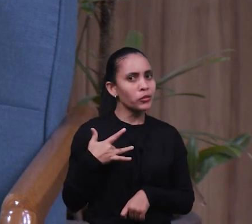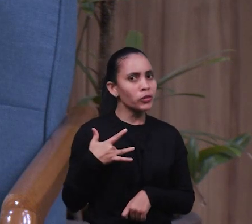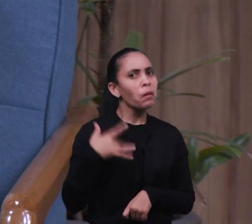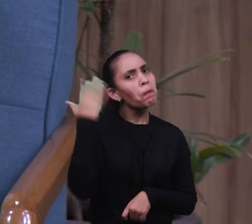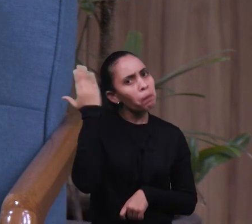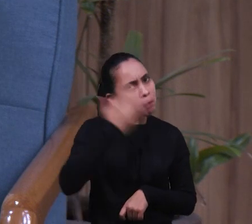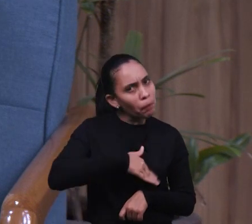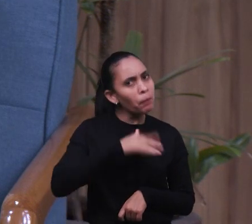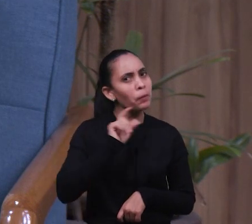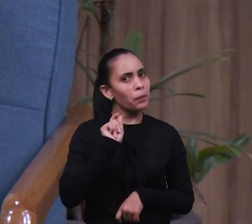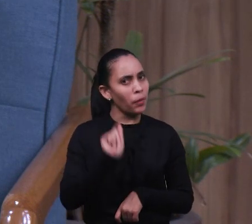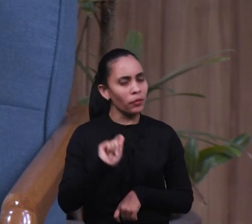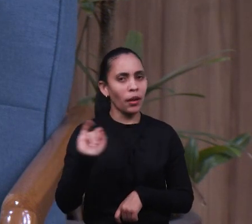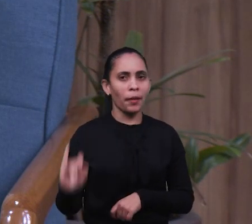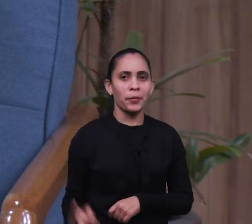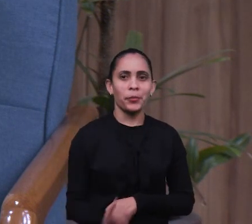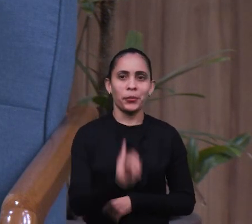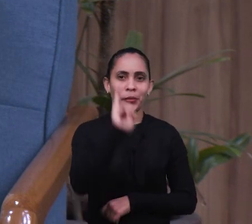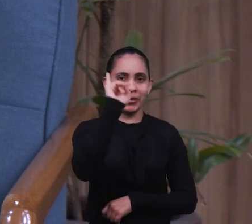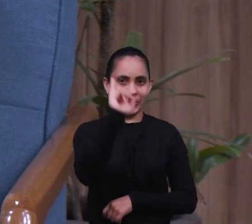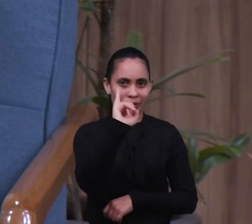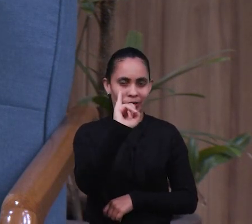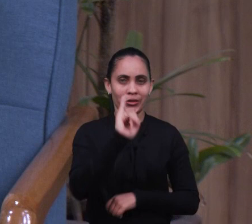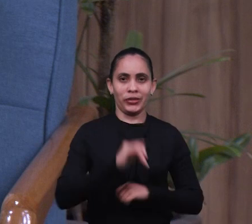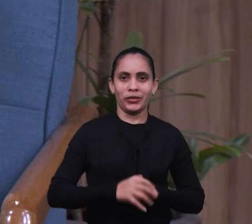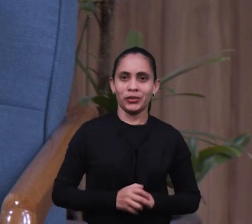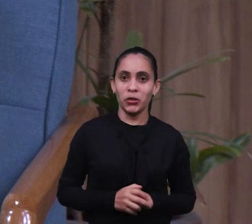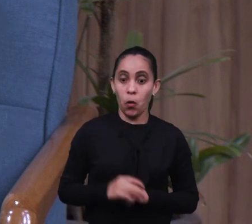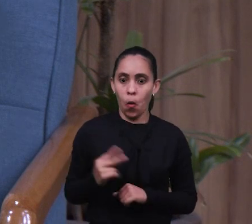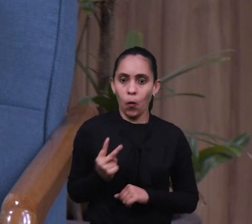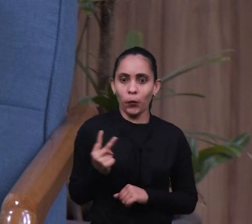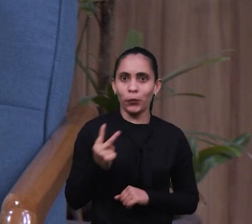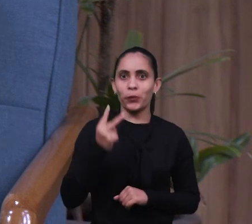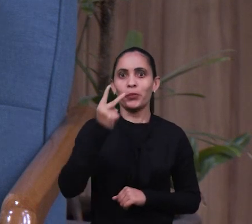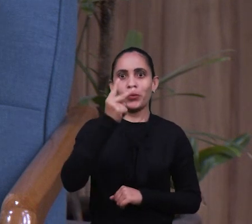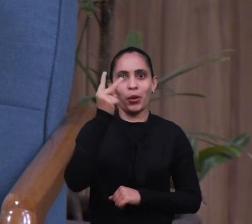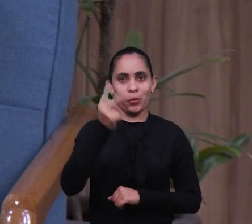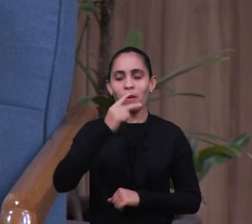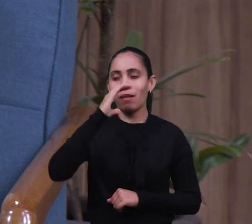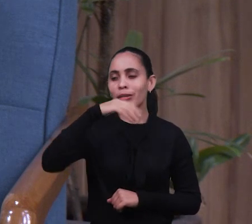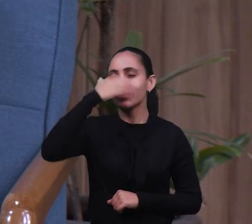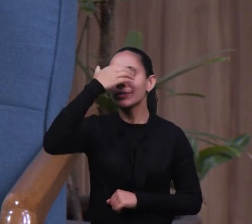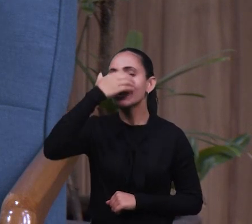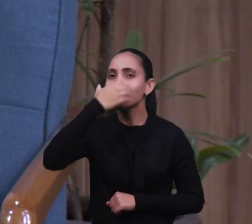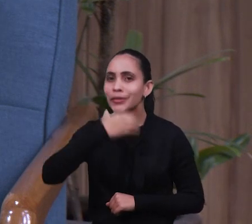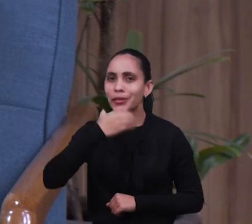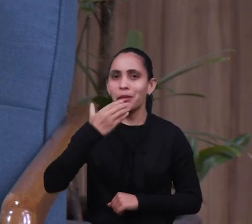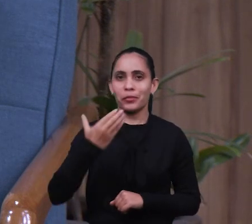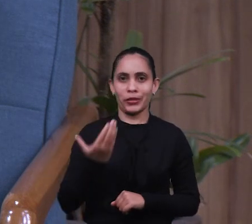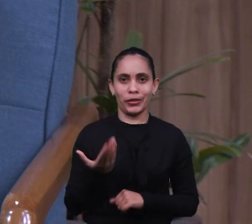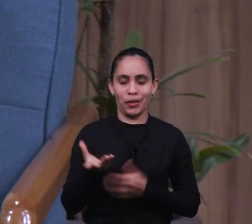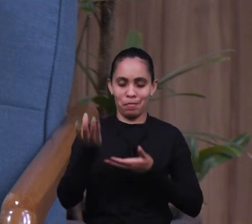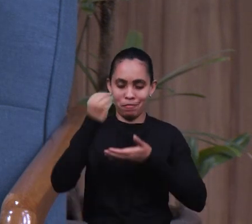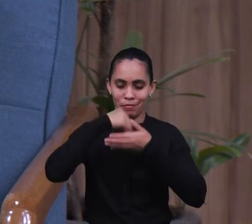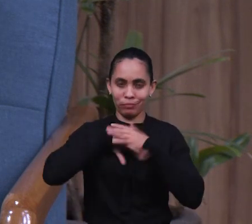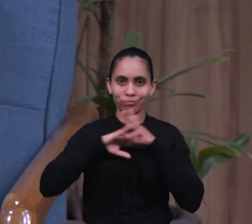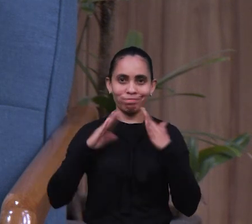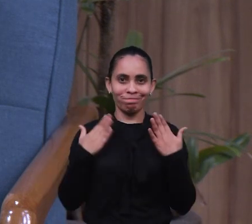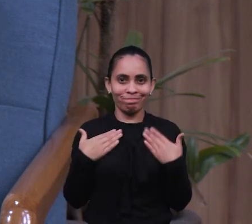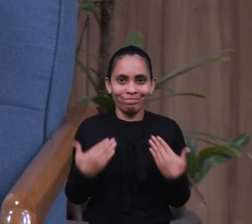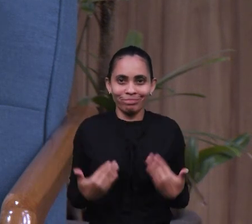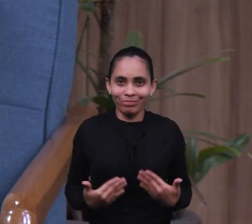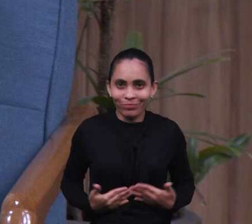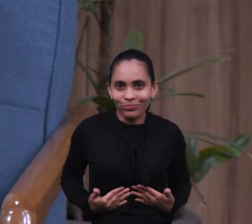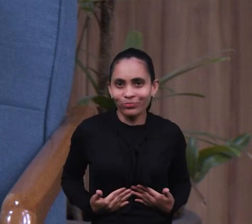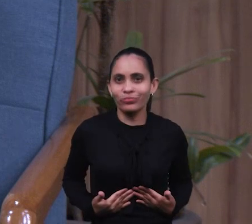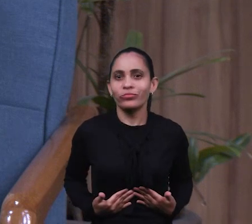essa importância e o valor nutricional de uma maçã para o organismo, o valor não